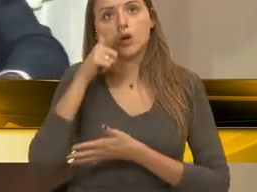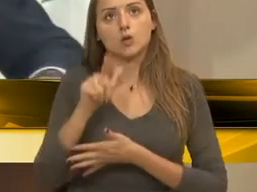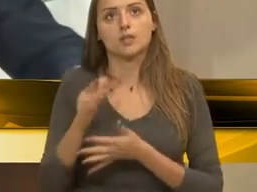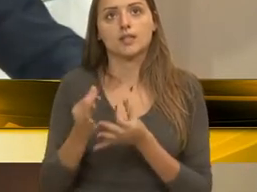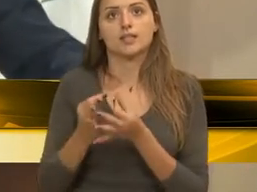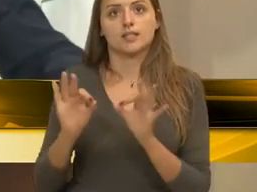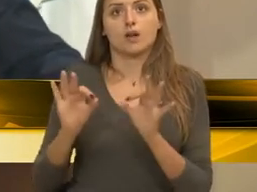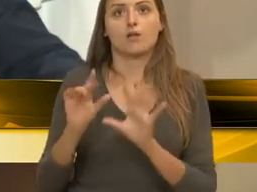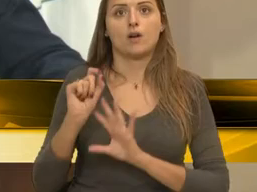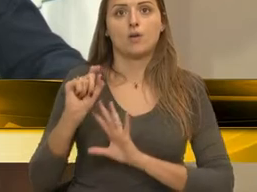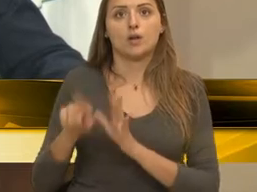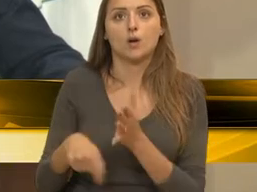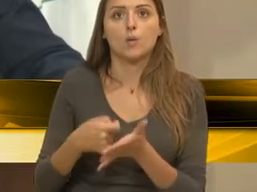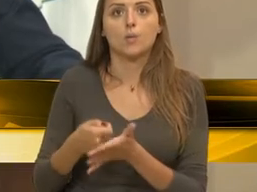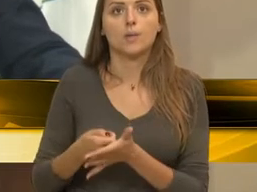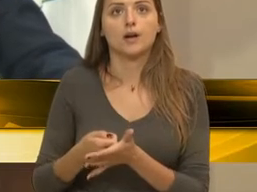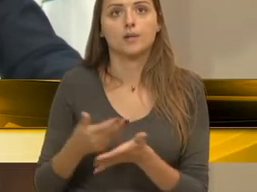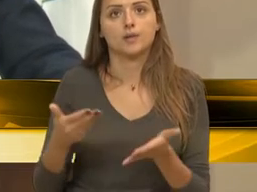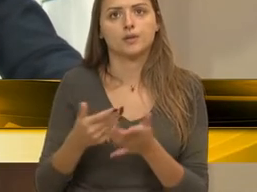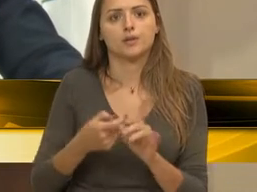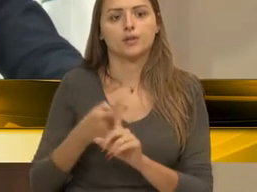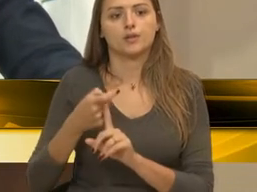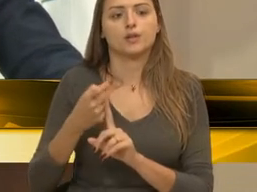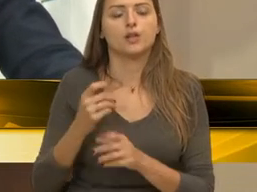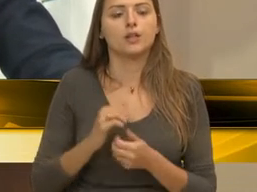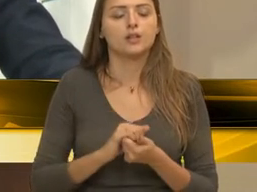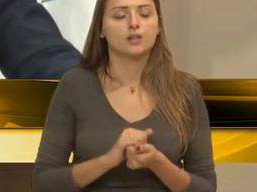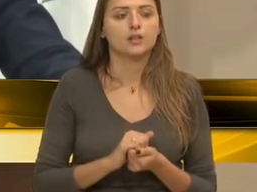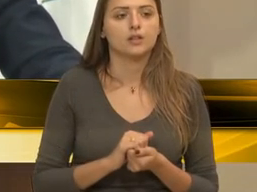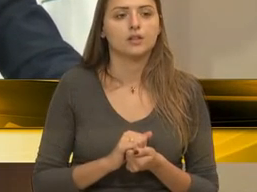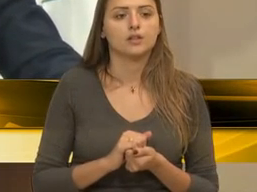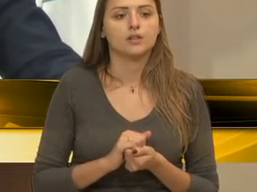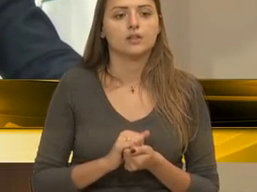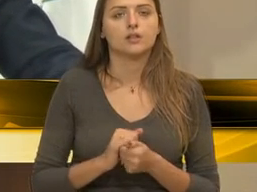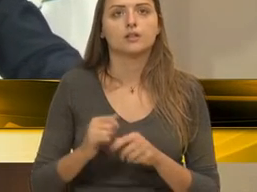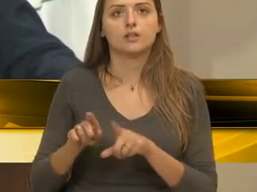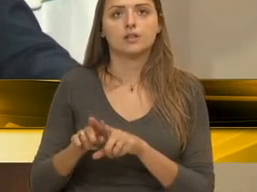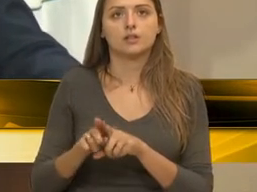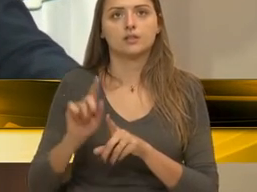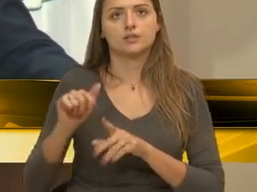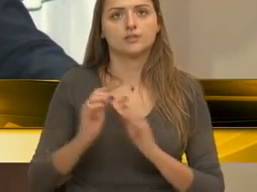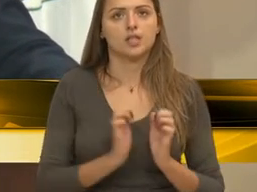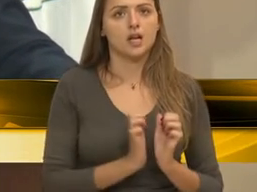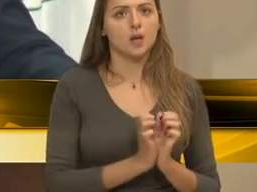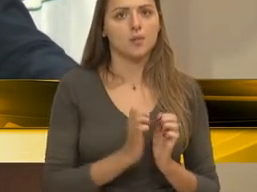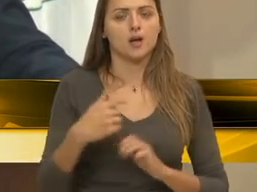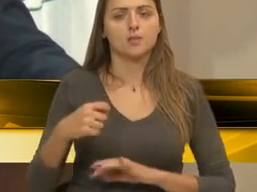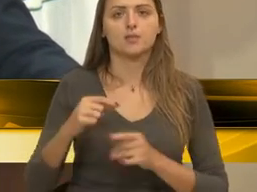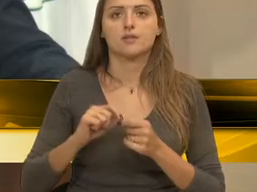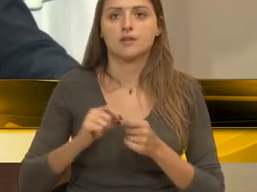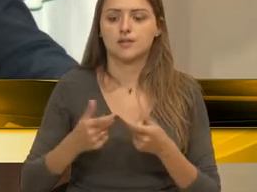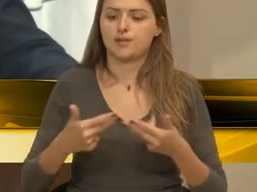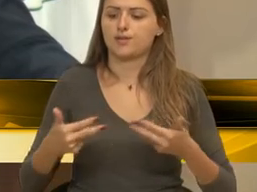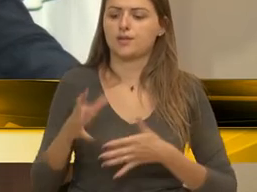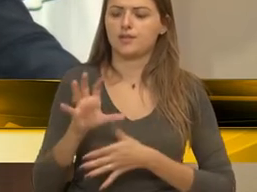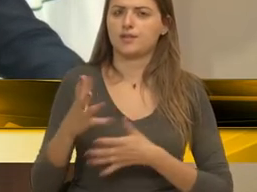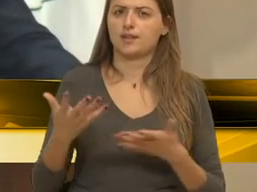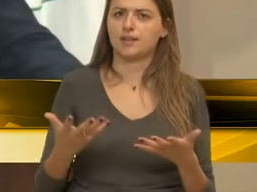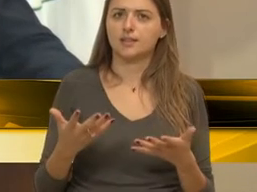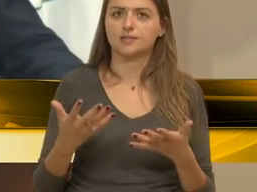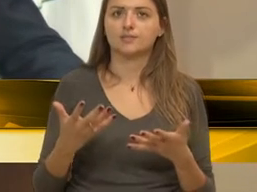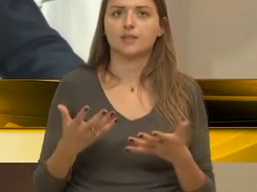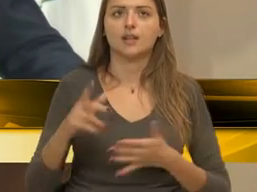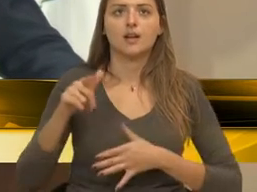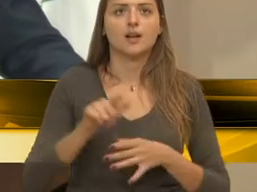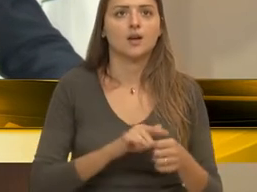uma parte do pagamento deste mês. Ora, se a PAI precisa chegar a este ponto, no município que